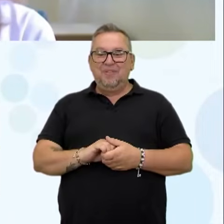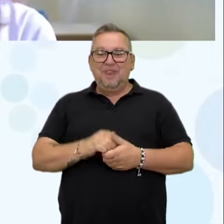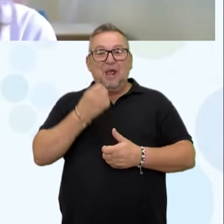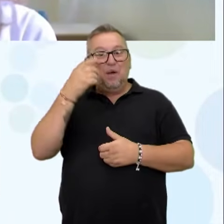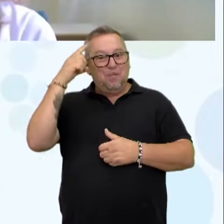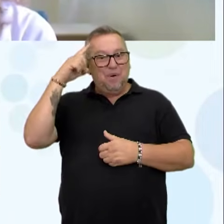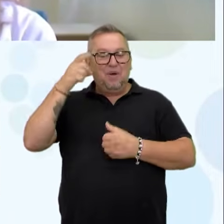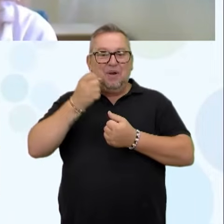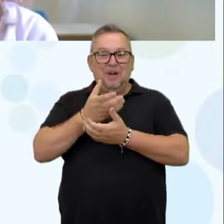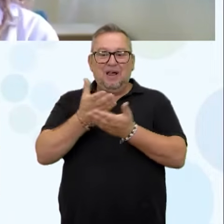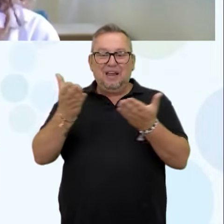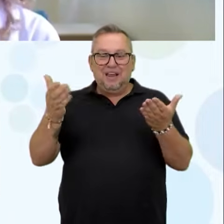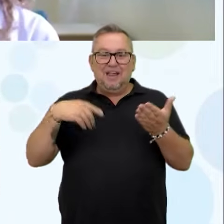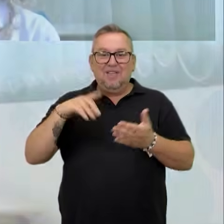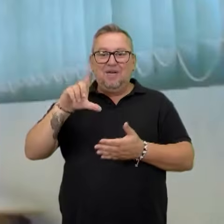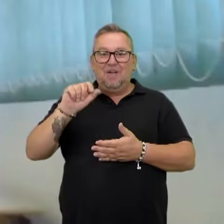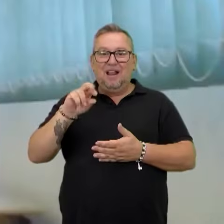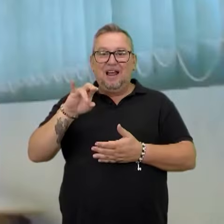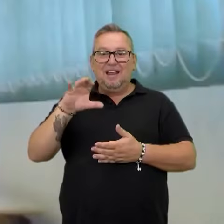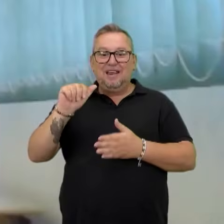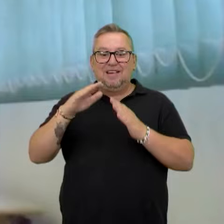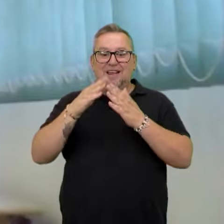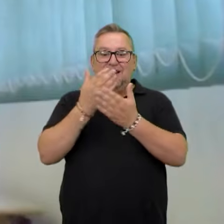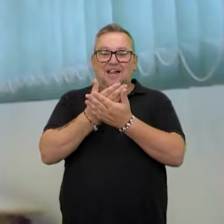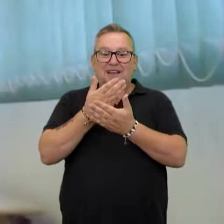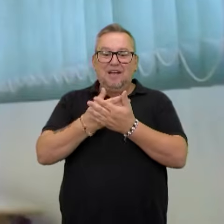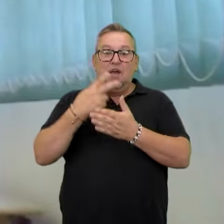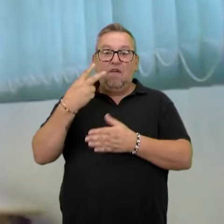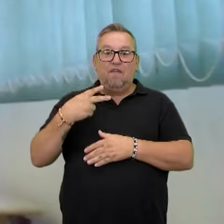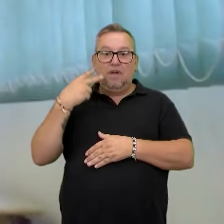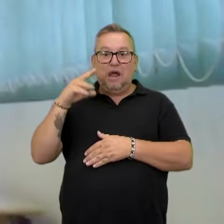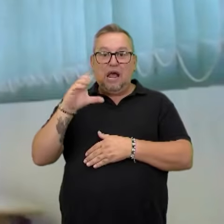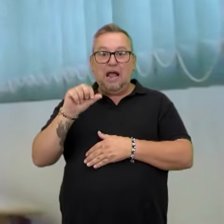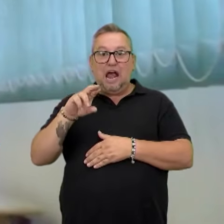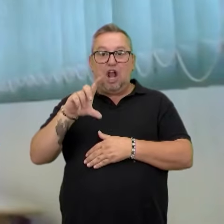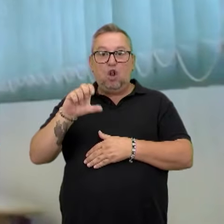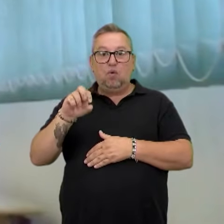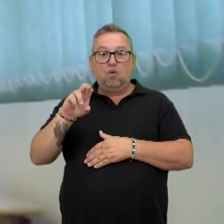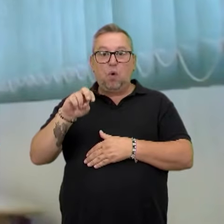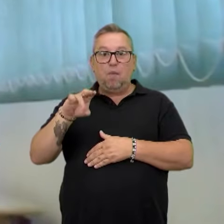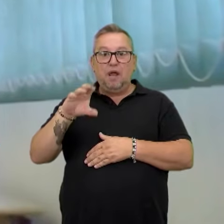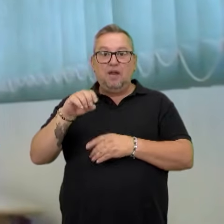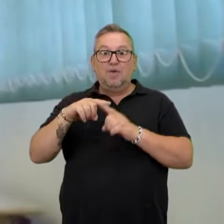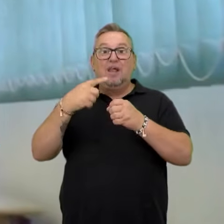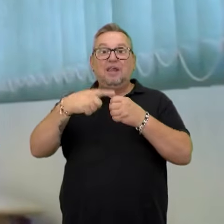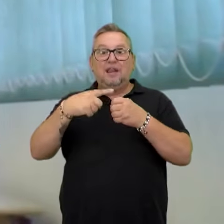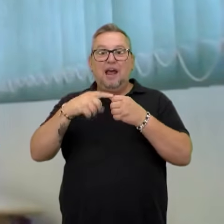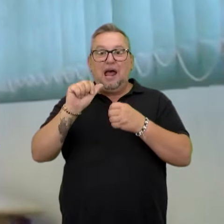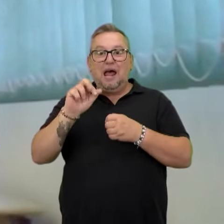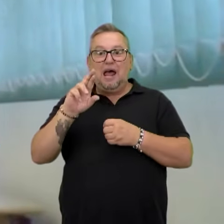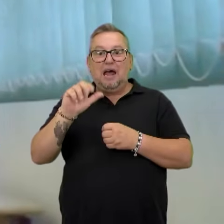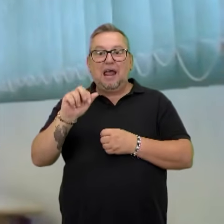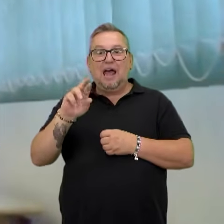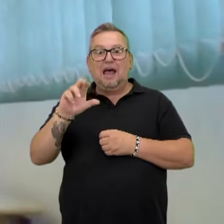Bom dia a todos, eu sou a Larissa, da Escola Vereador Carlos Roberto Marques, da cidade de Araraquara.